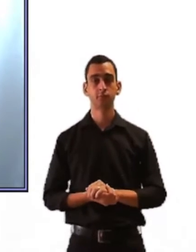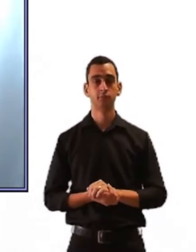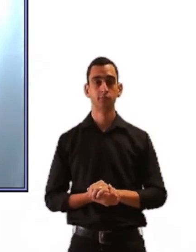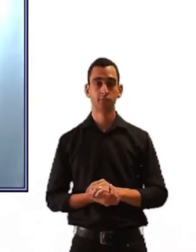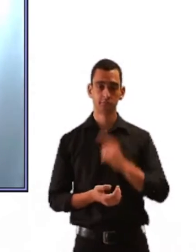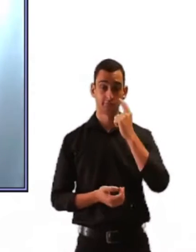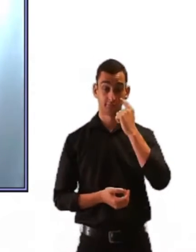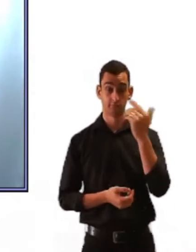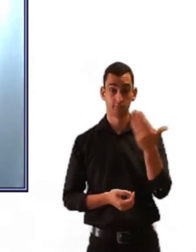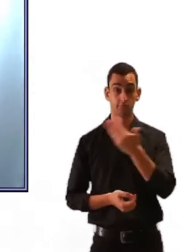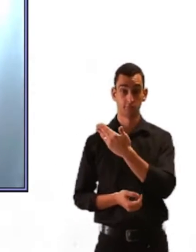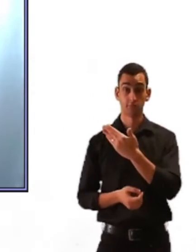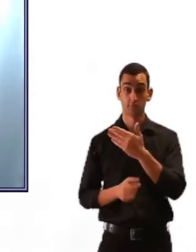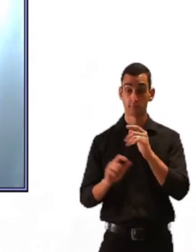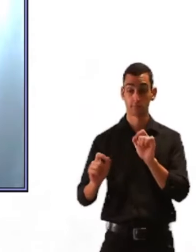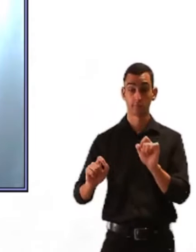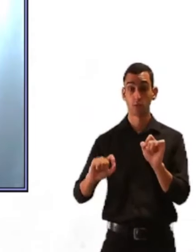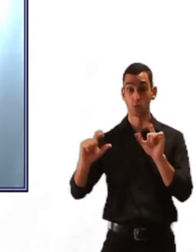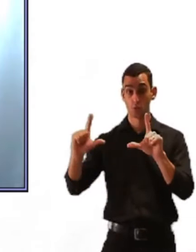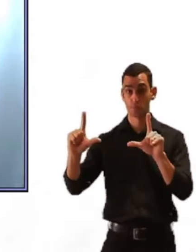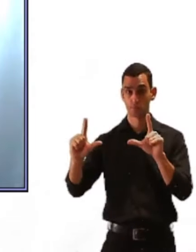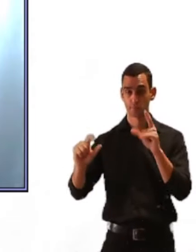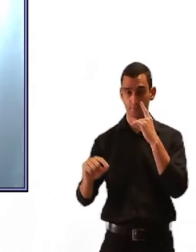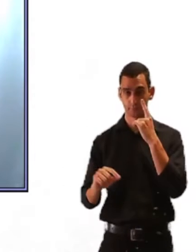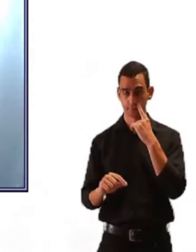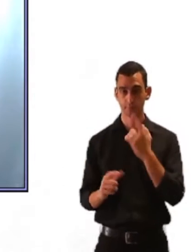com vocês. Eu vou colocar no modo